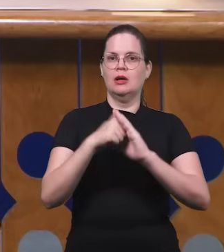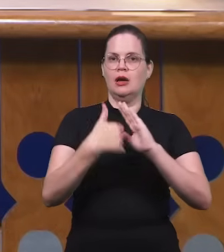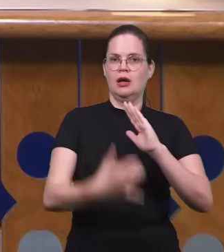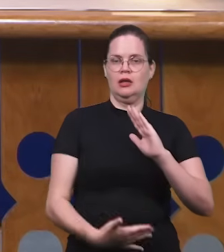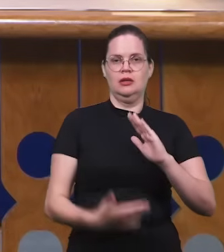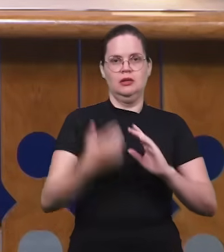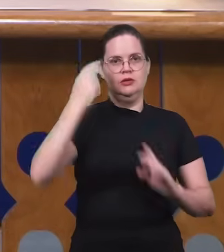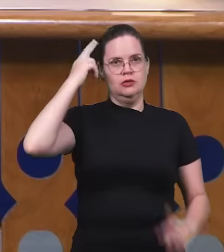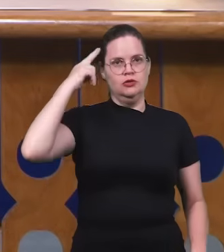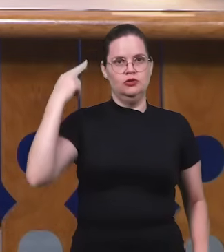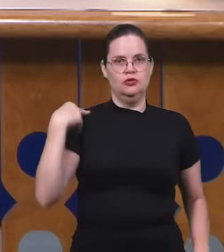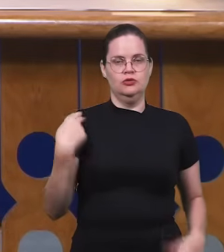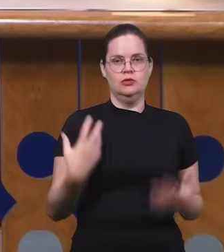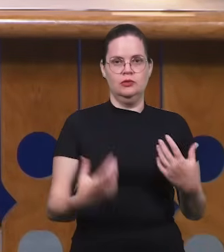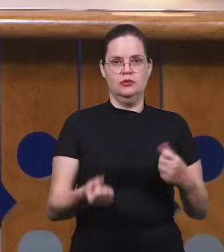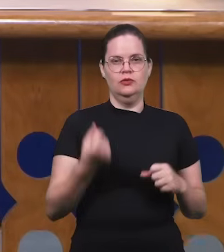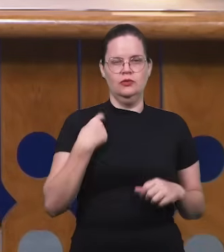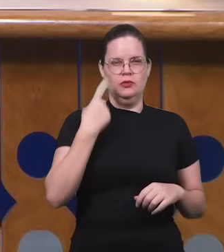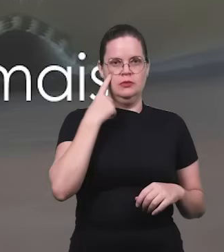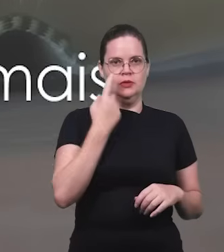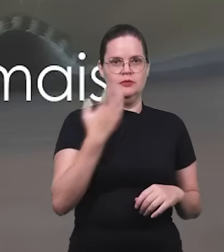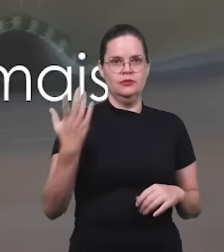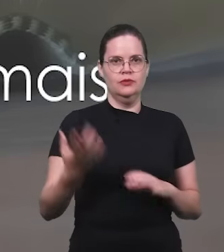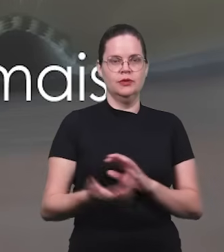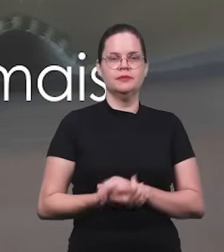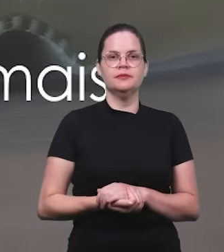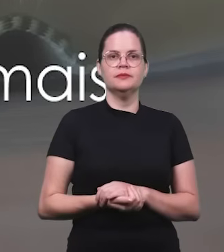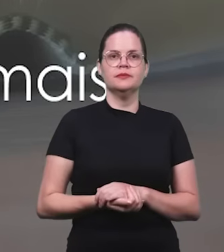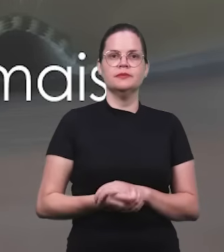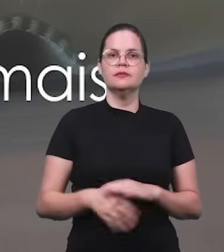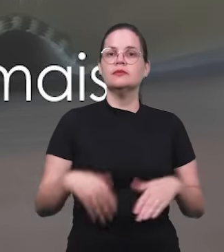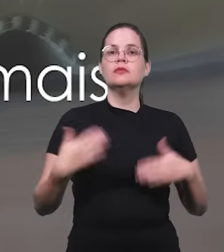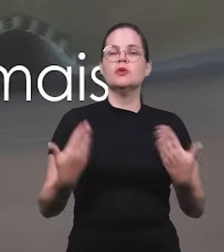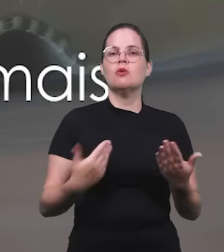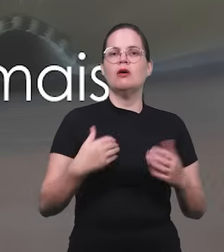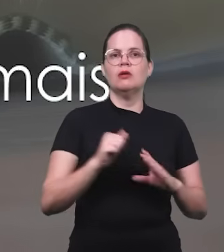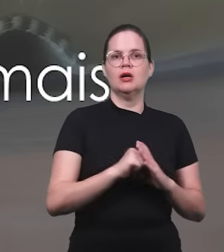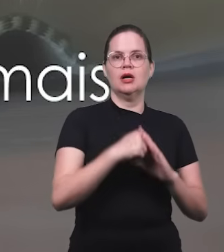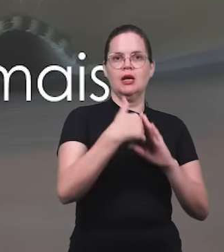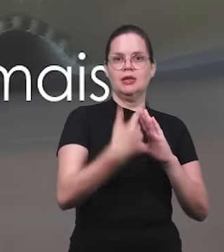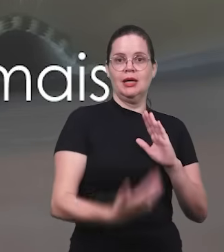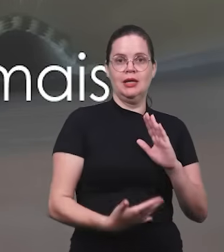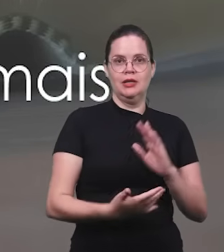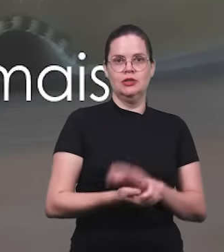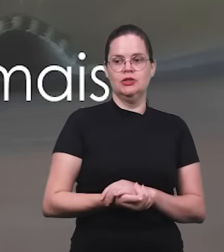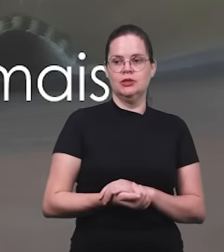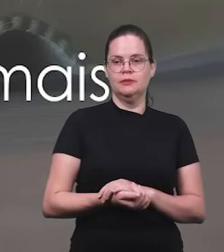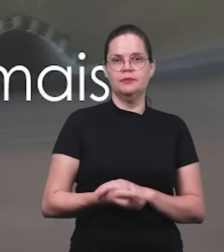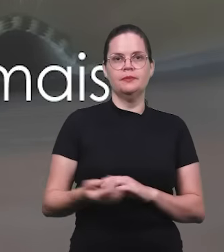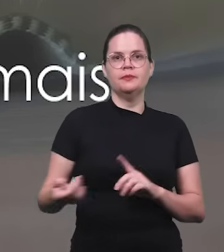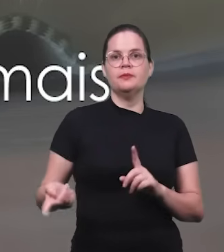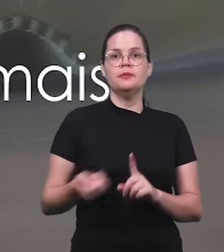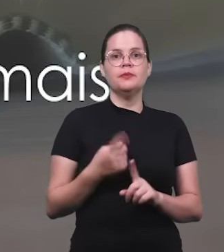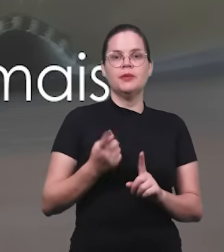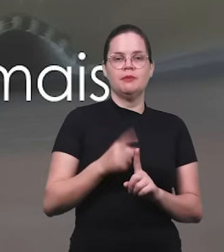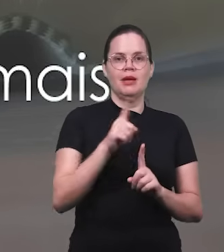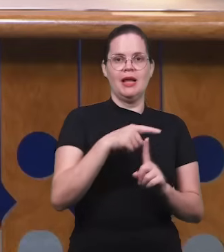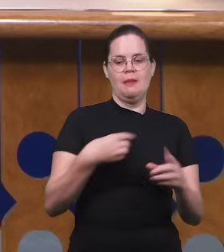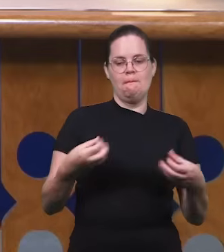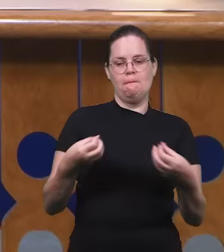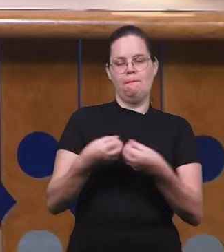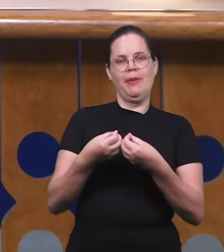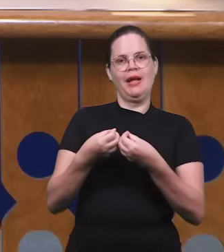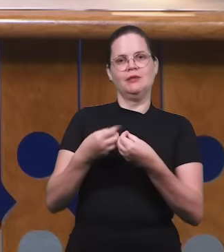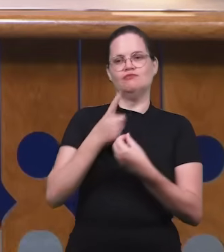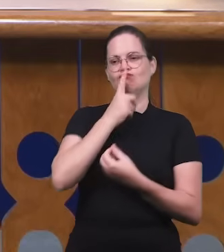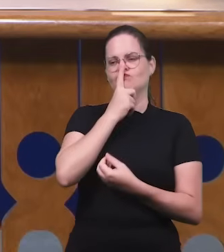de José. Vamos ver, então. Diz assim, quais são as características dele? Primeiro, ele era próximo do seu pai.